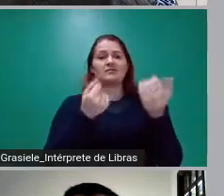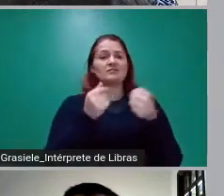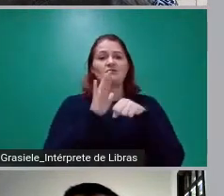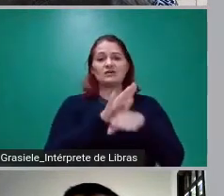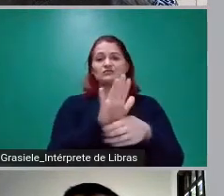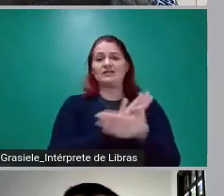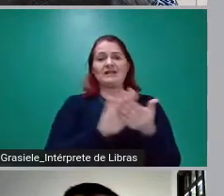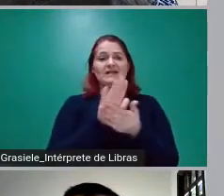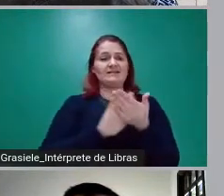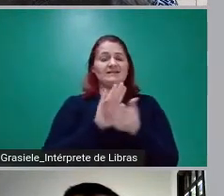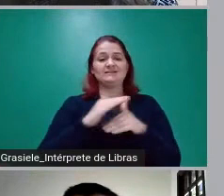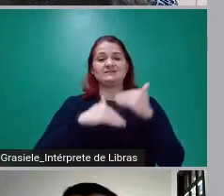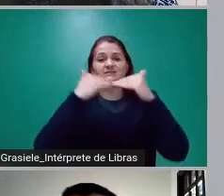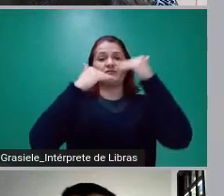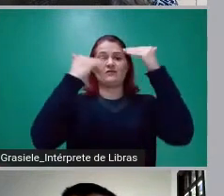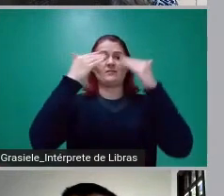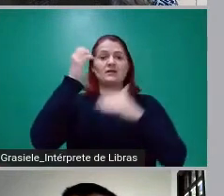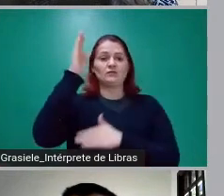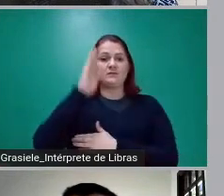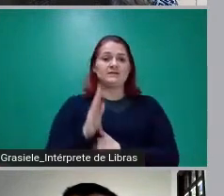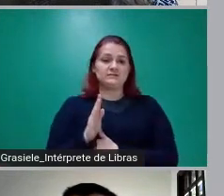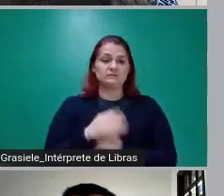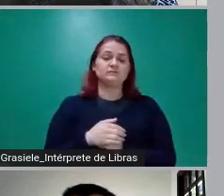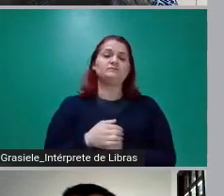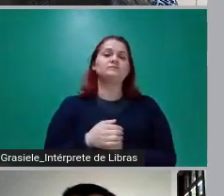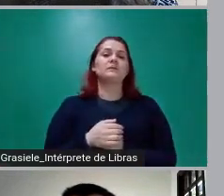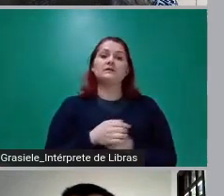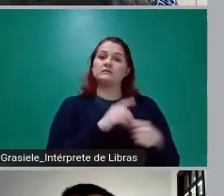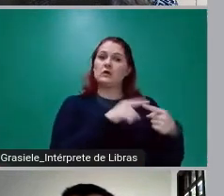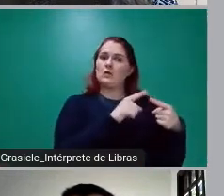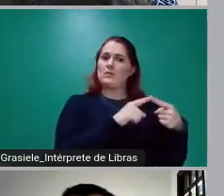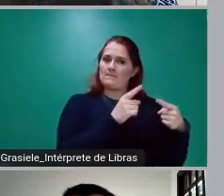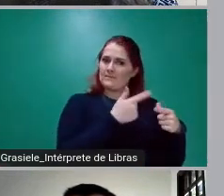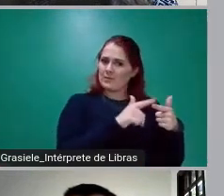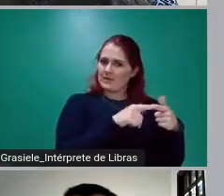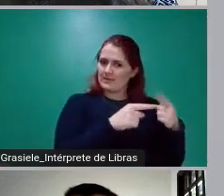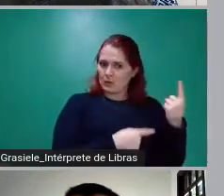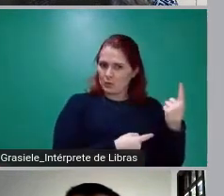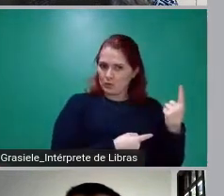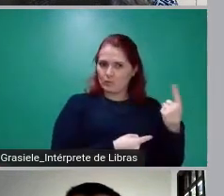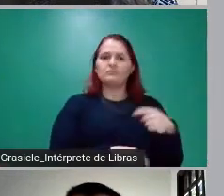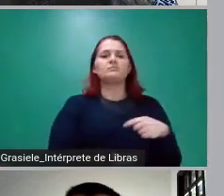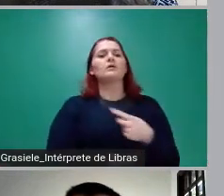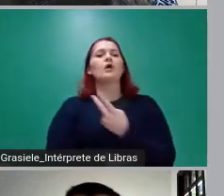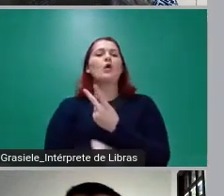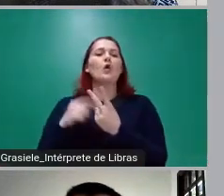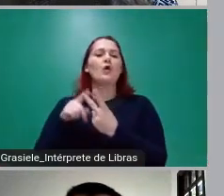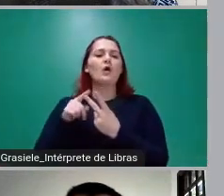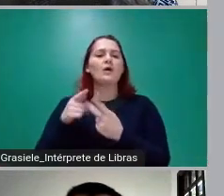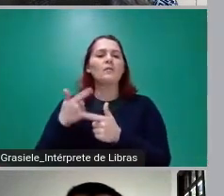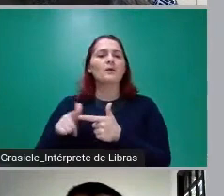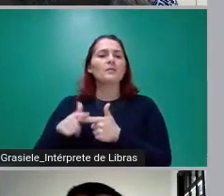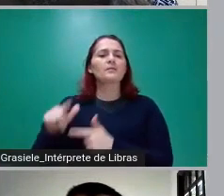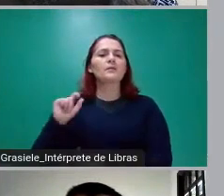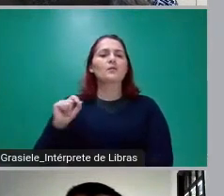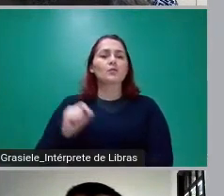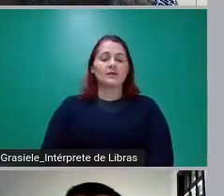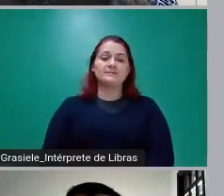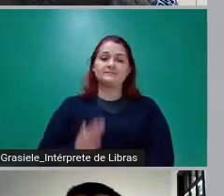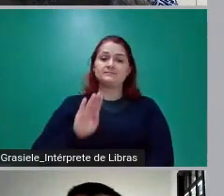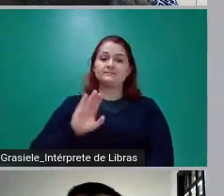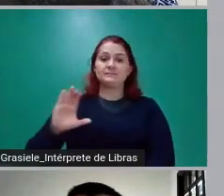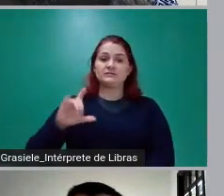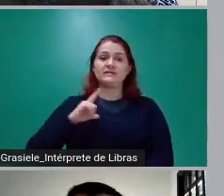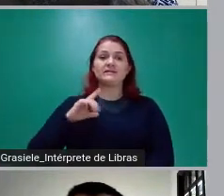Então, esse é um primeiro problema. E o outro problema é o Banco Central tem como por missão